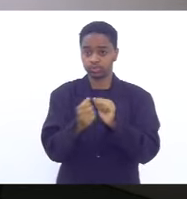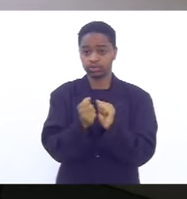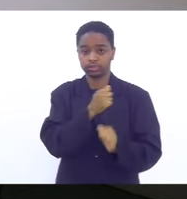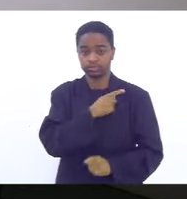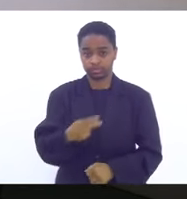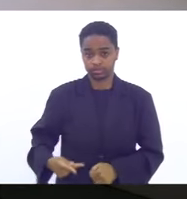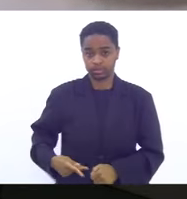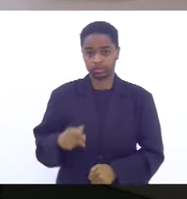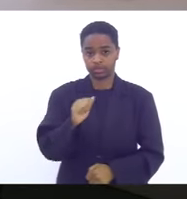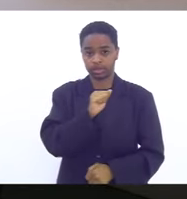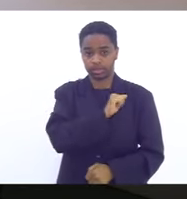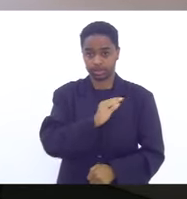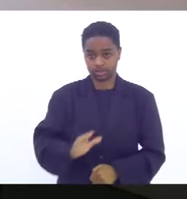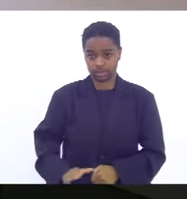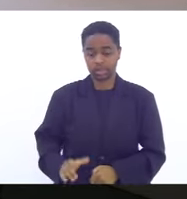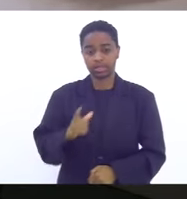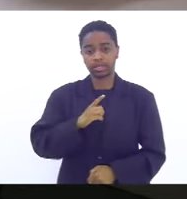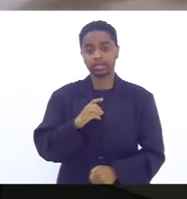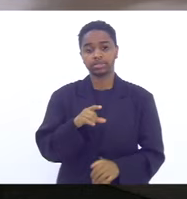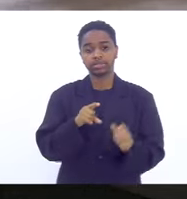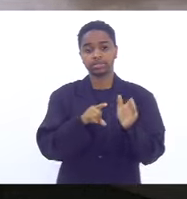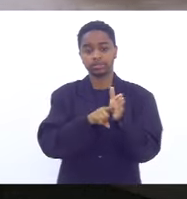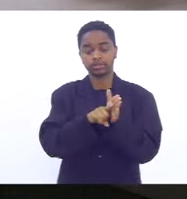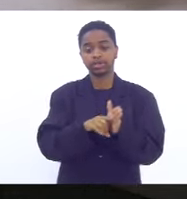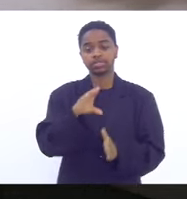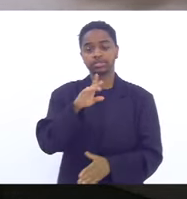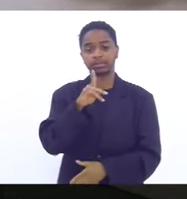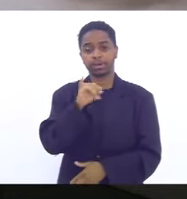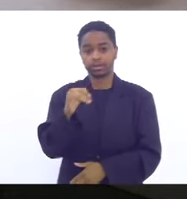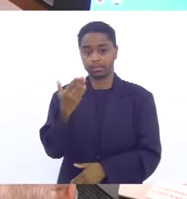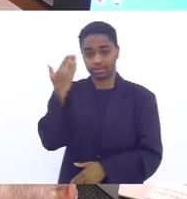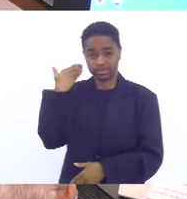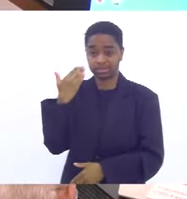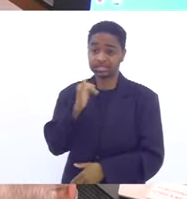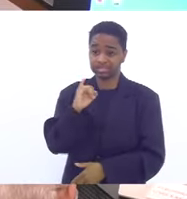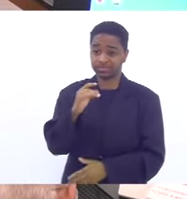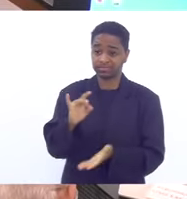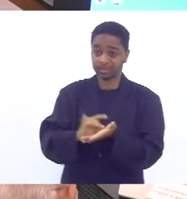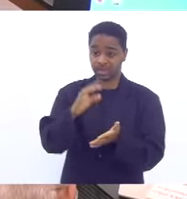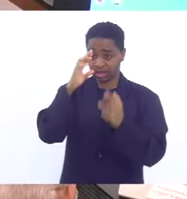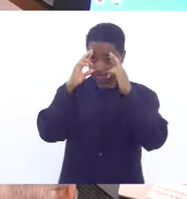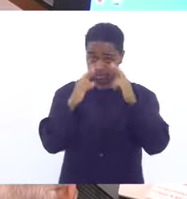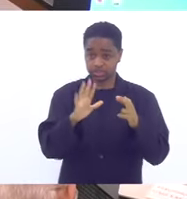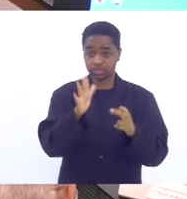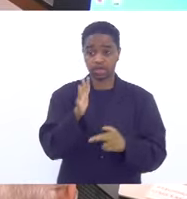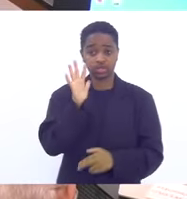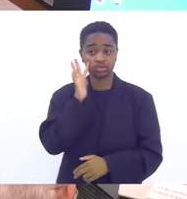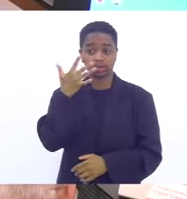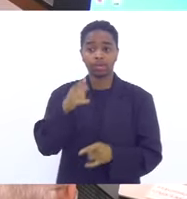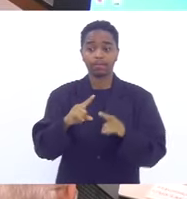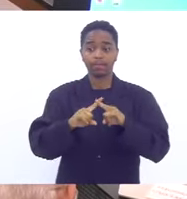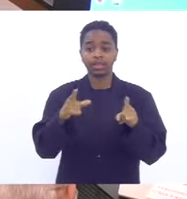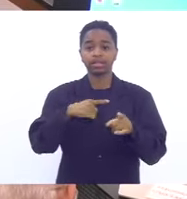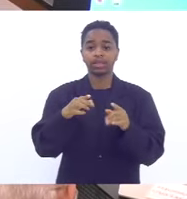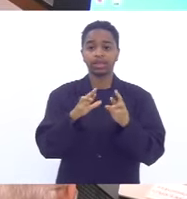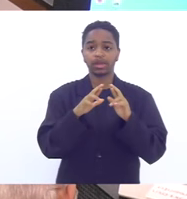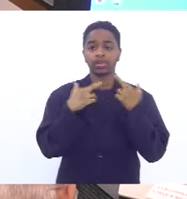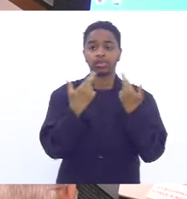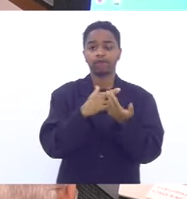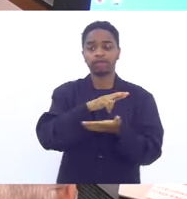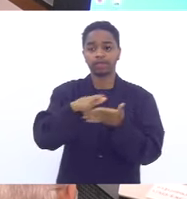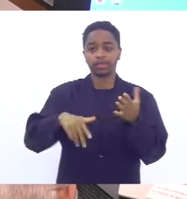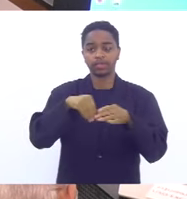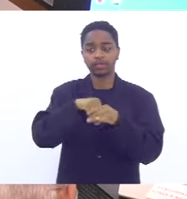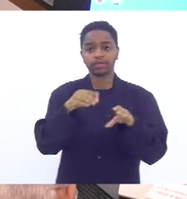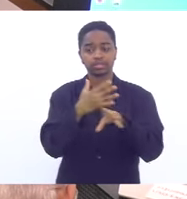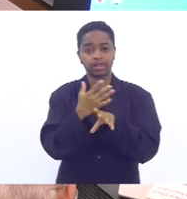cá, aquela CPI que foi feita na gestão passada aqui no mandato já tinha sido resolvida. As audiências que foram feitas inúmeras nas cidades já tinham sido resolvidas, as